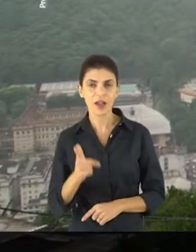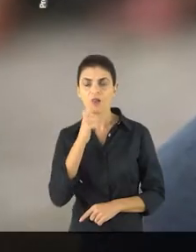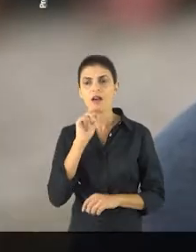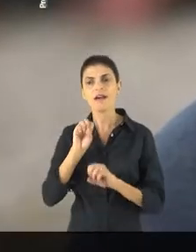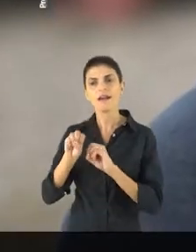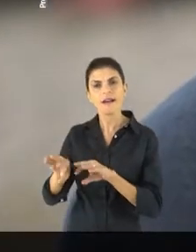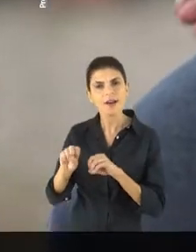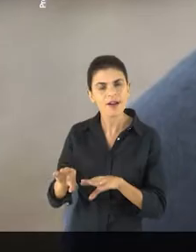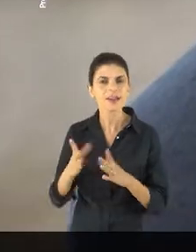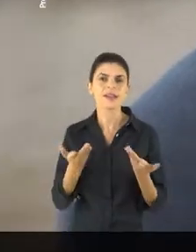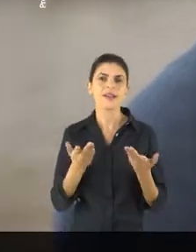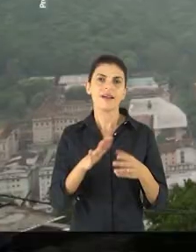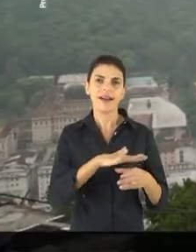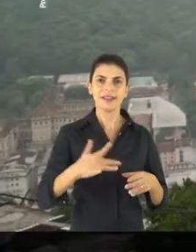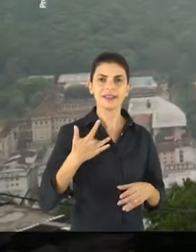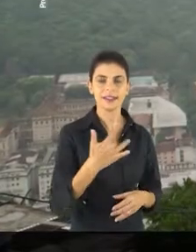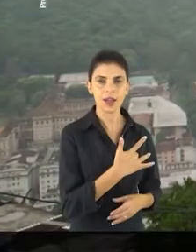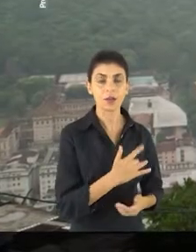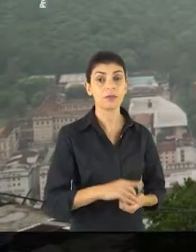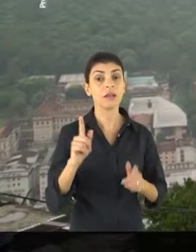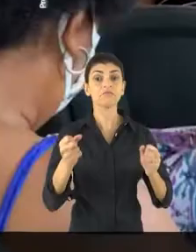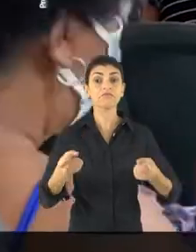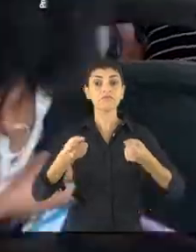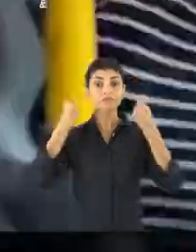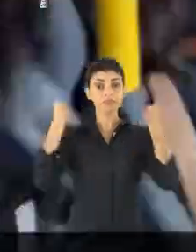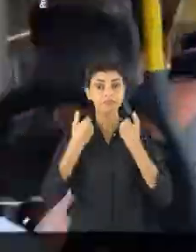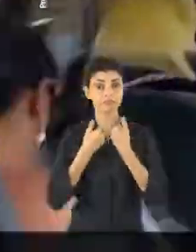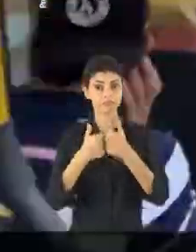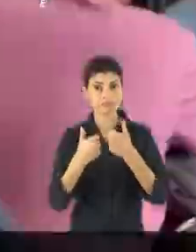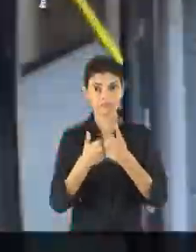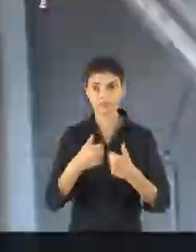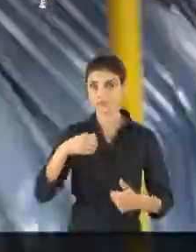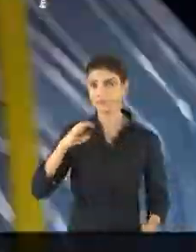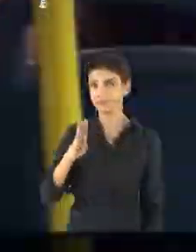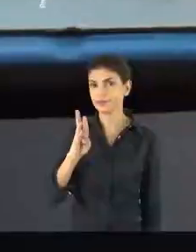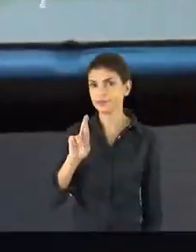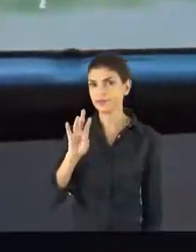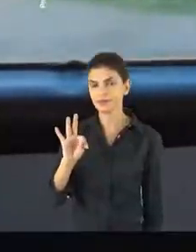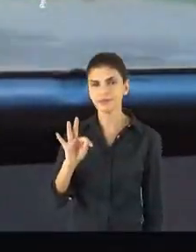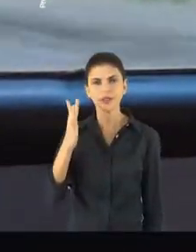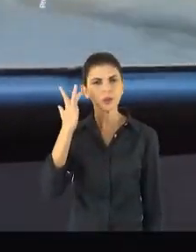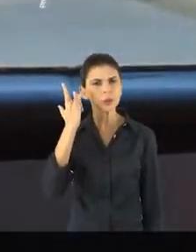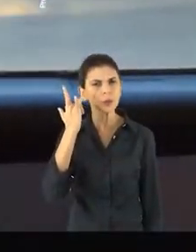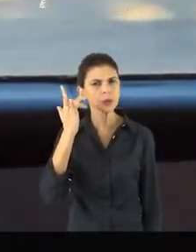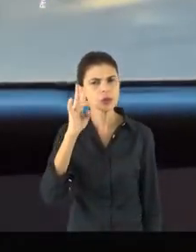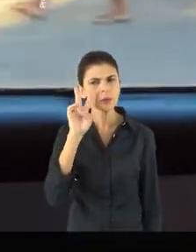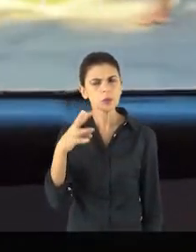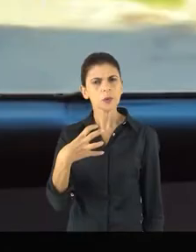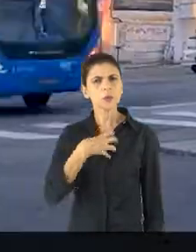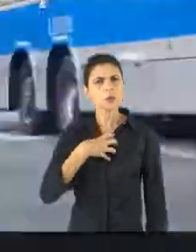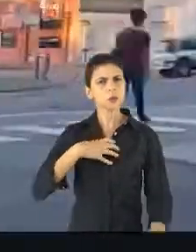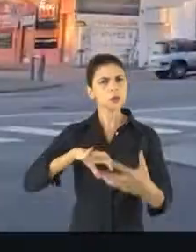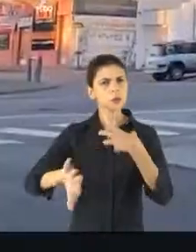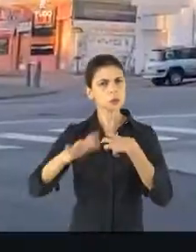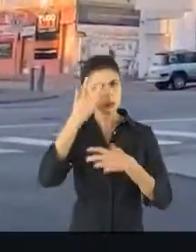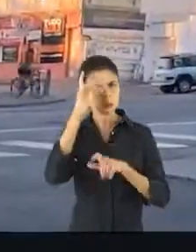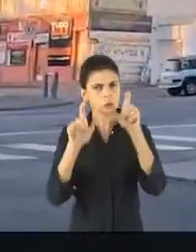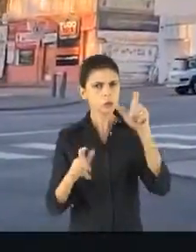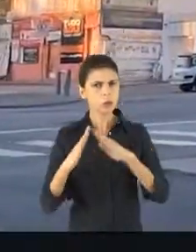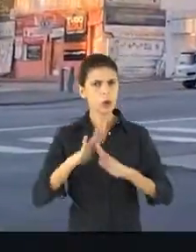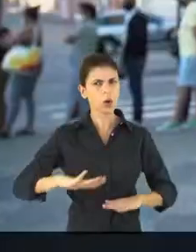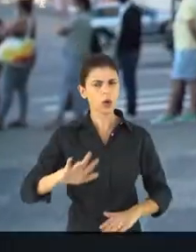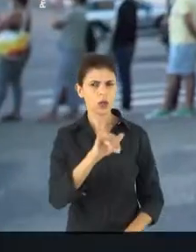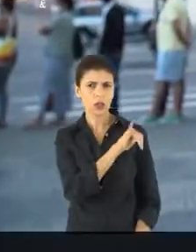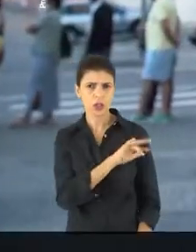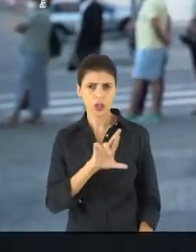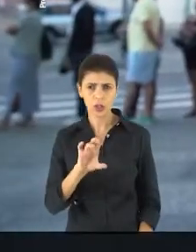para o município. Vai para a educação, vai para a saúde. Luiz pegou o BRT e sentiu o drama diário de milhares de